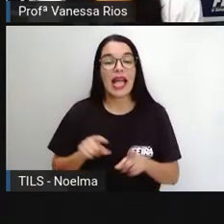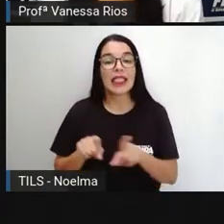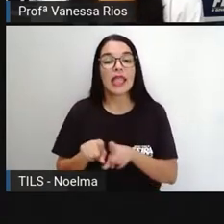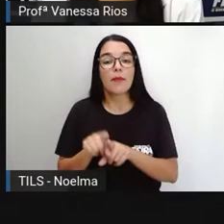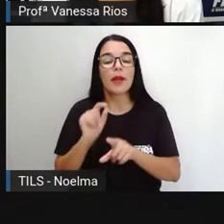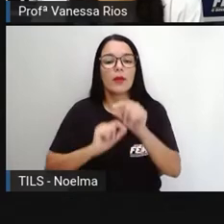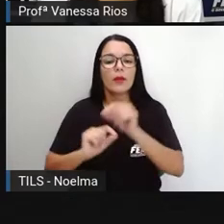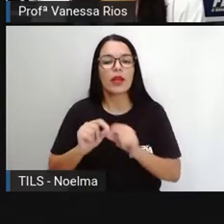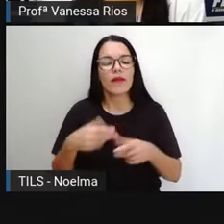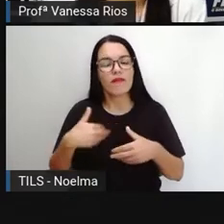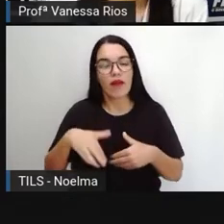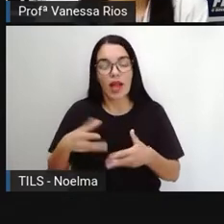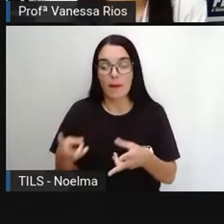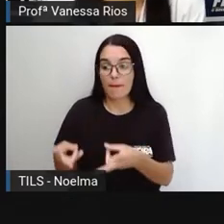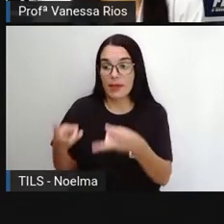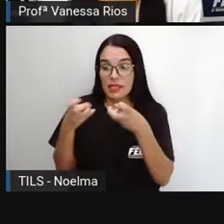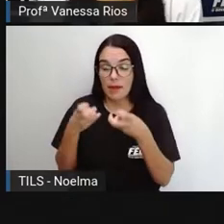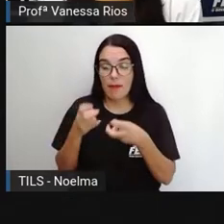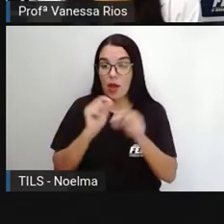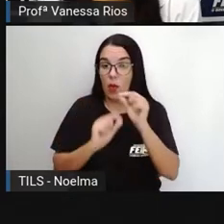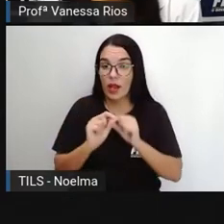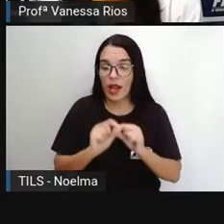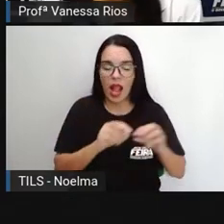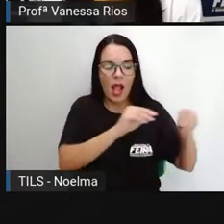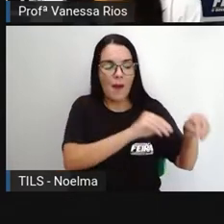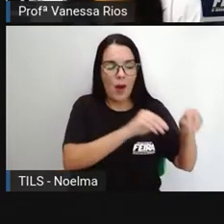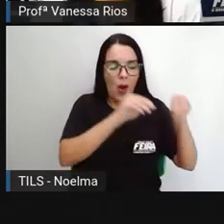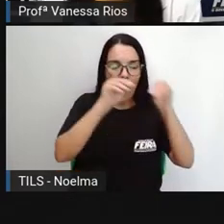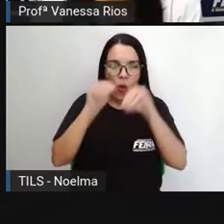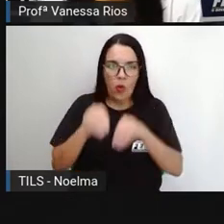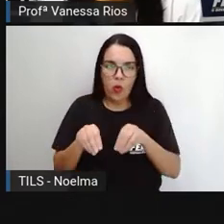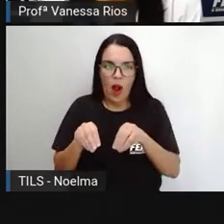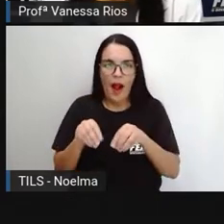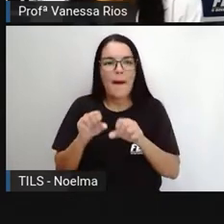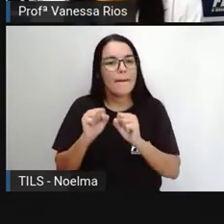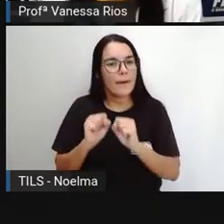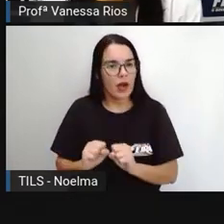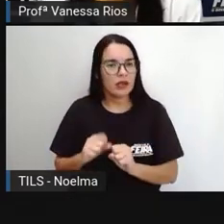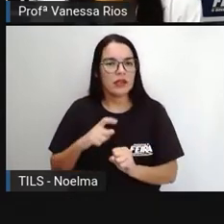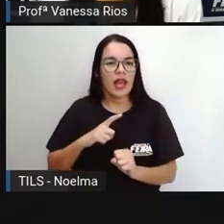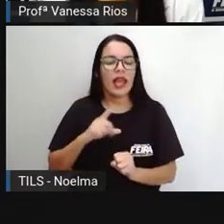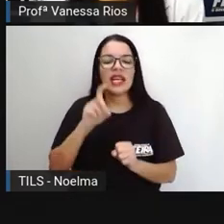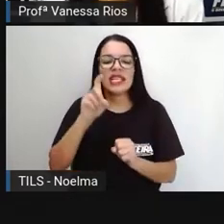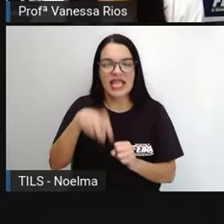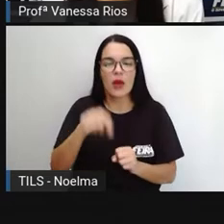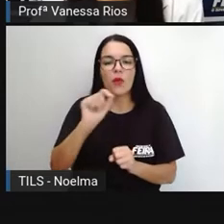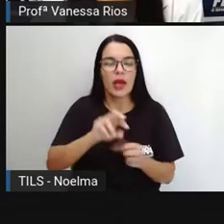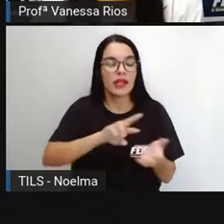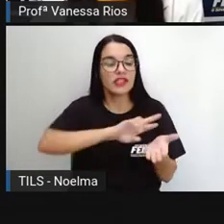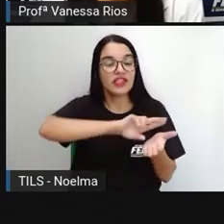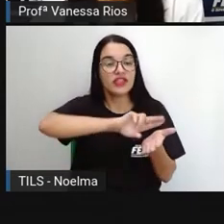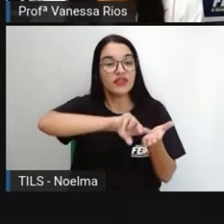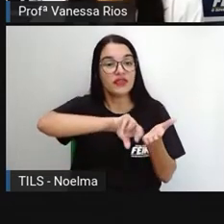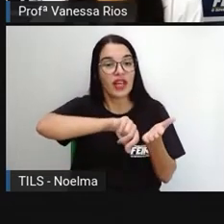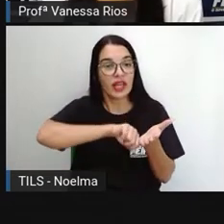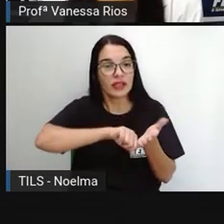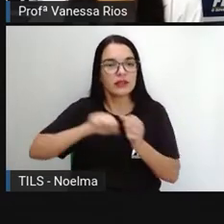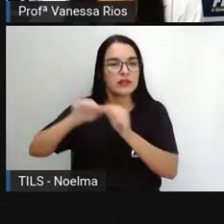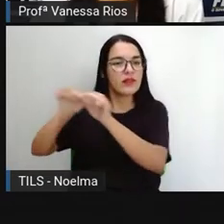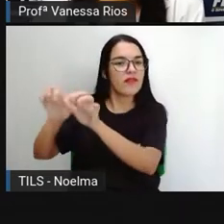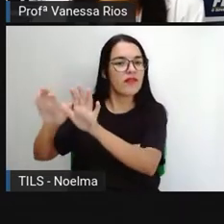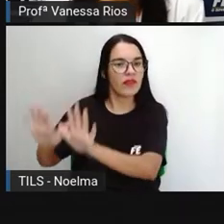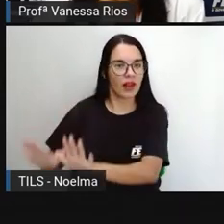aí o que faz com que nomadismo e sedentarismo sejam diferentes, estejam envolvendo